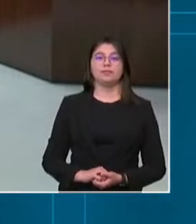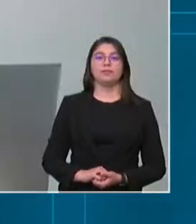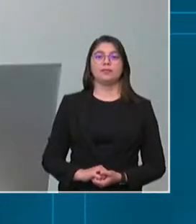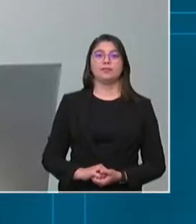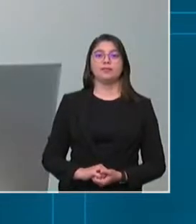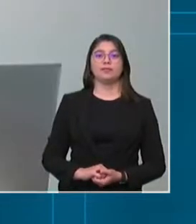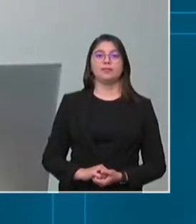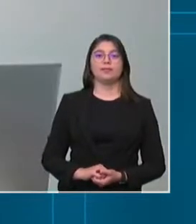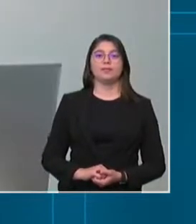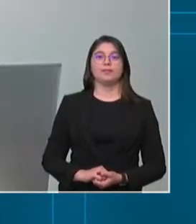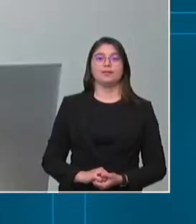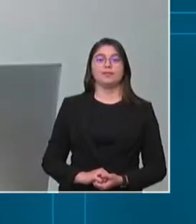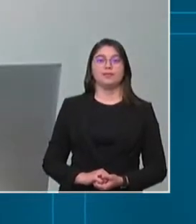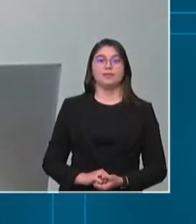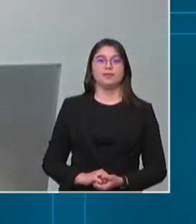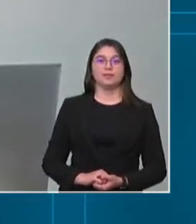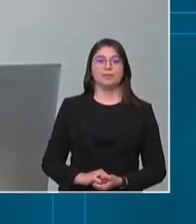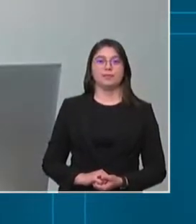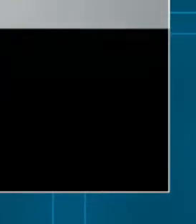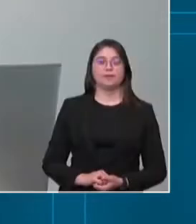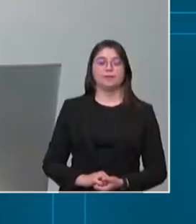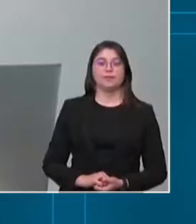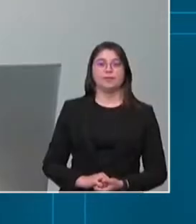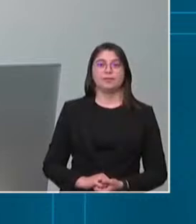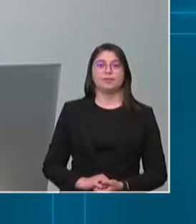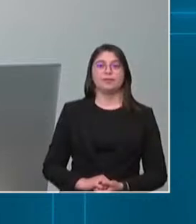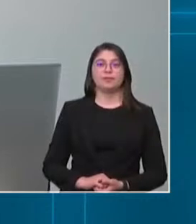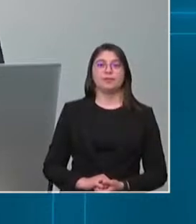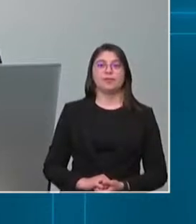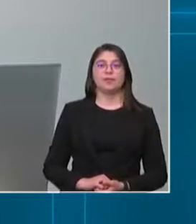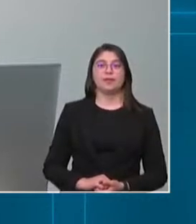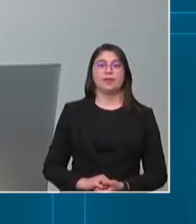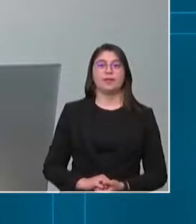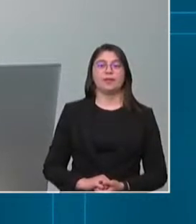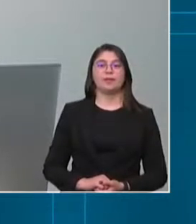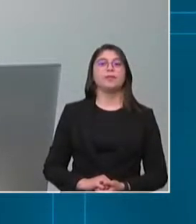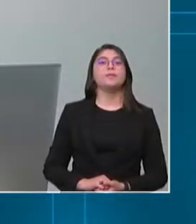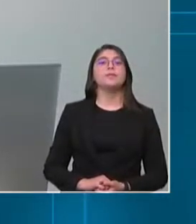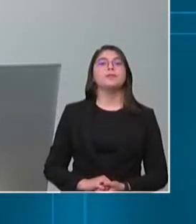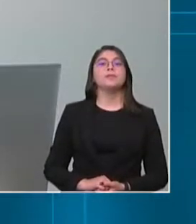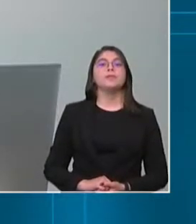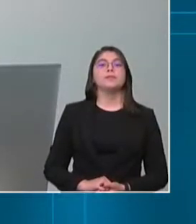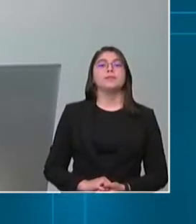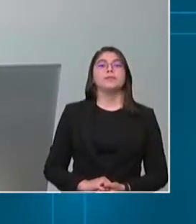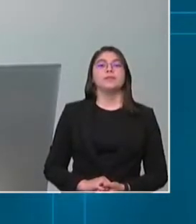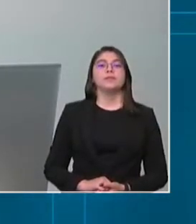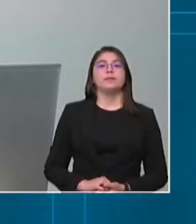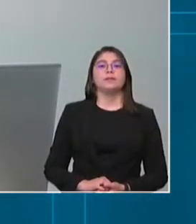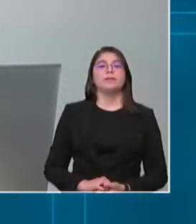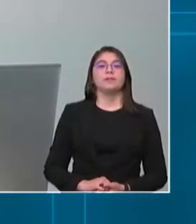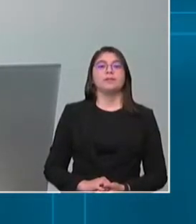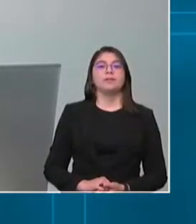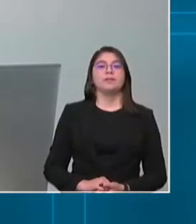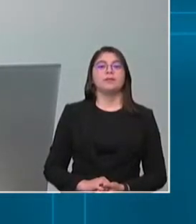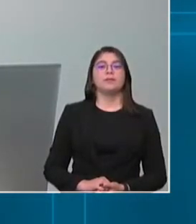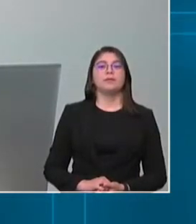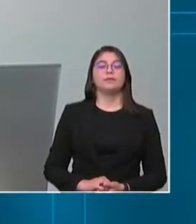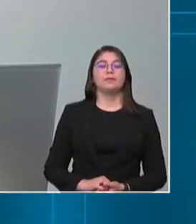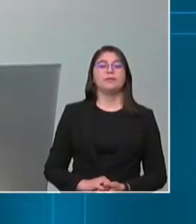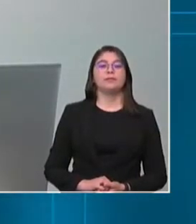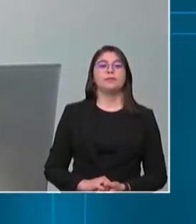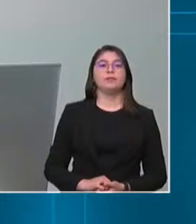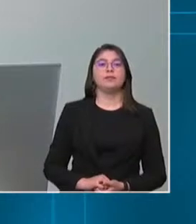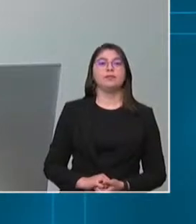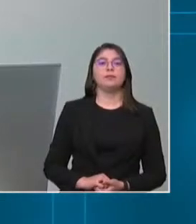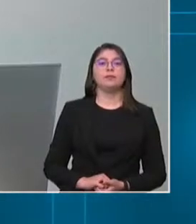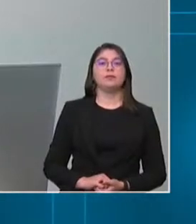seja o ativismo, que é contra a cultura jurídica, inclusive dos Estados Unidos, de se privilegiar muito mais a visão do juiz,